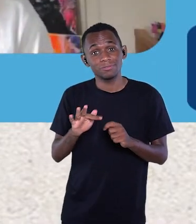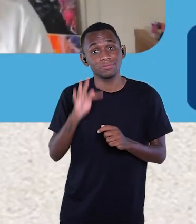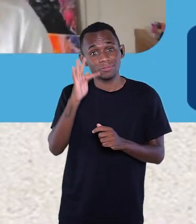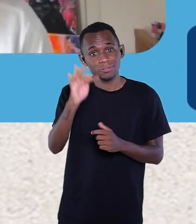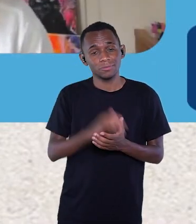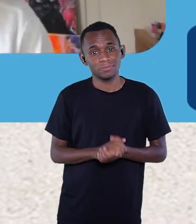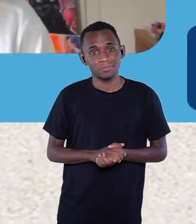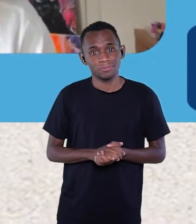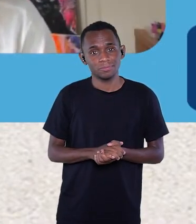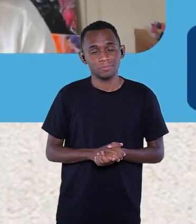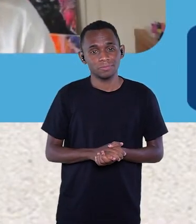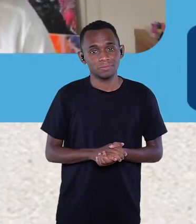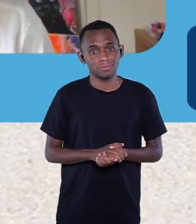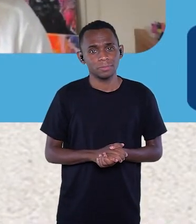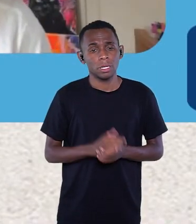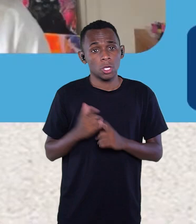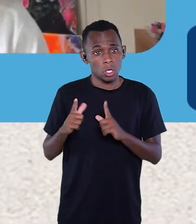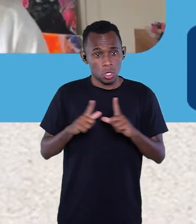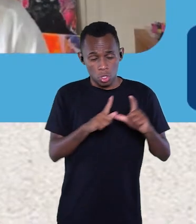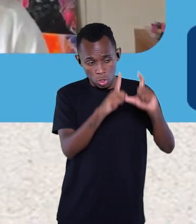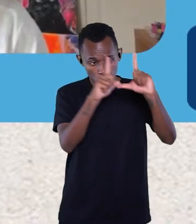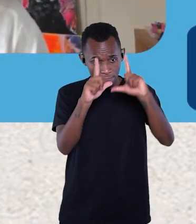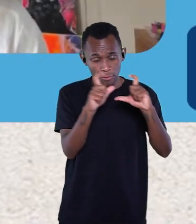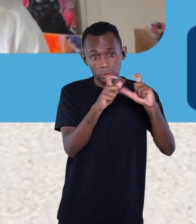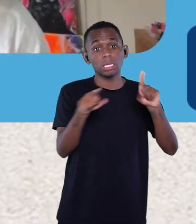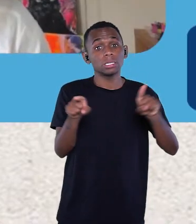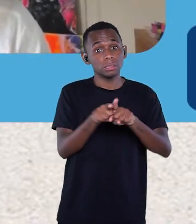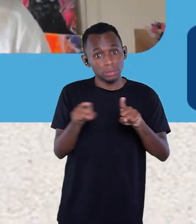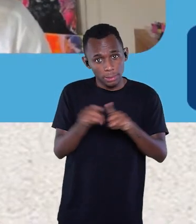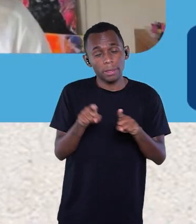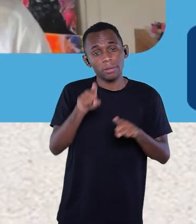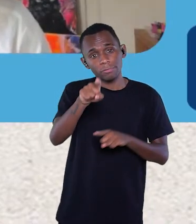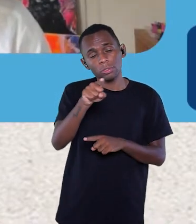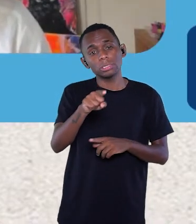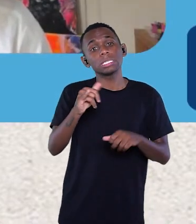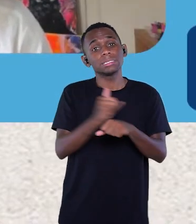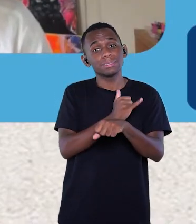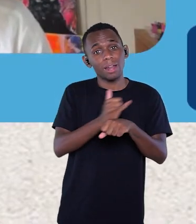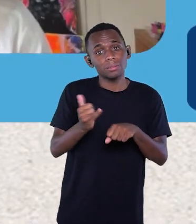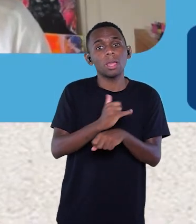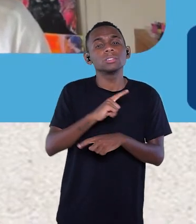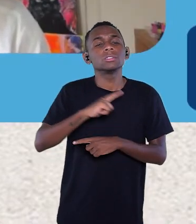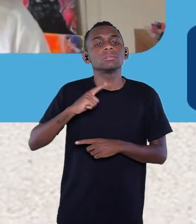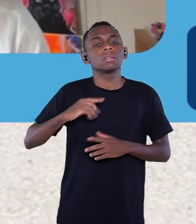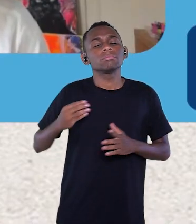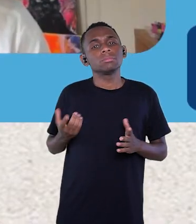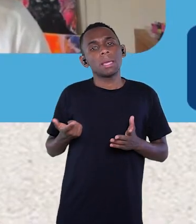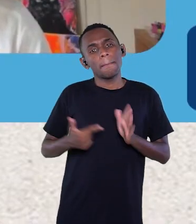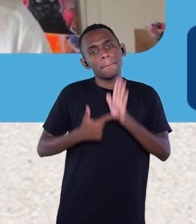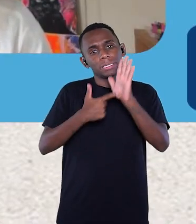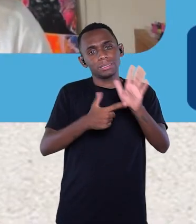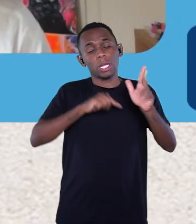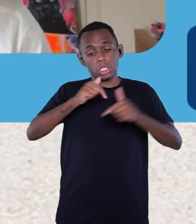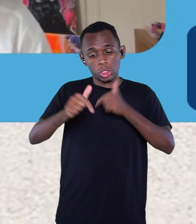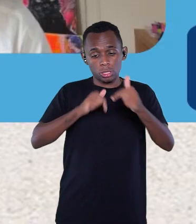dia. Na fotografia também você traz um pouco desse